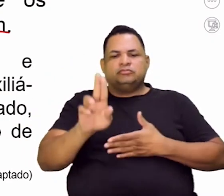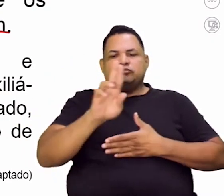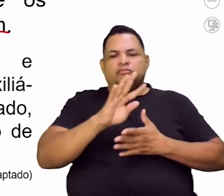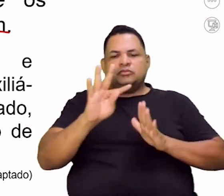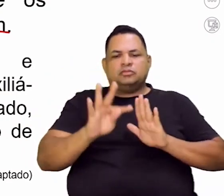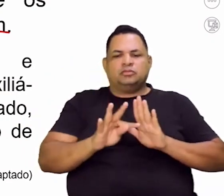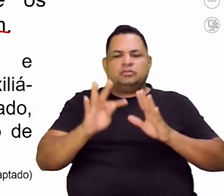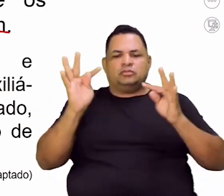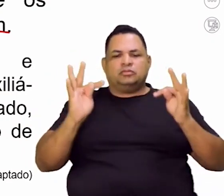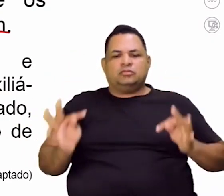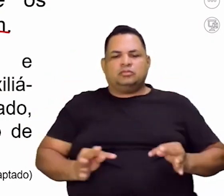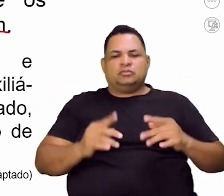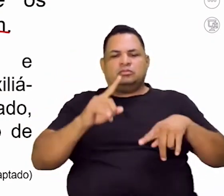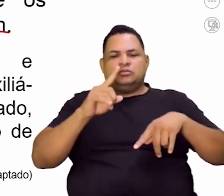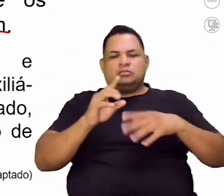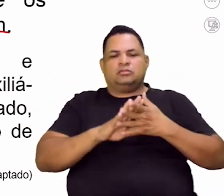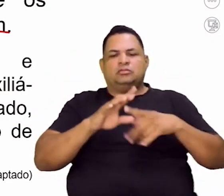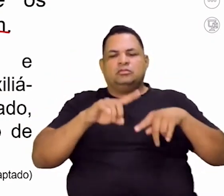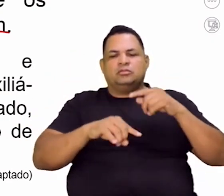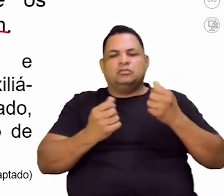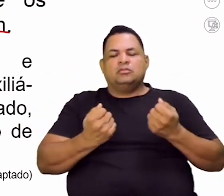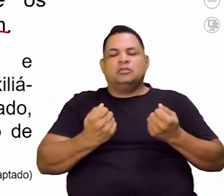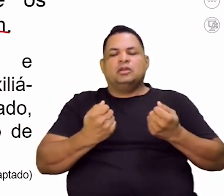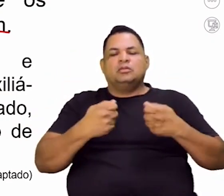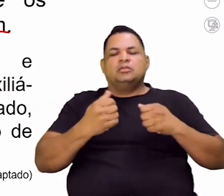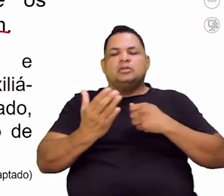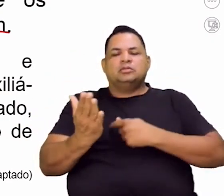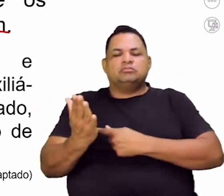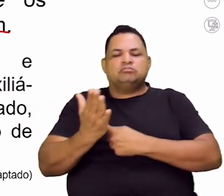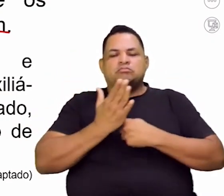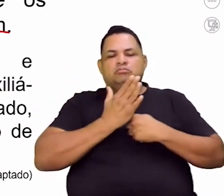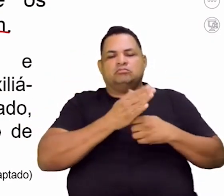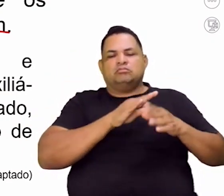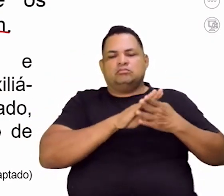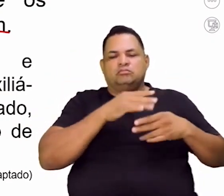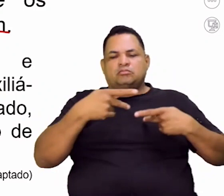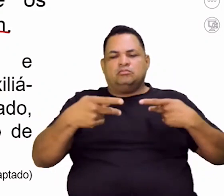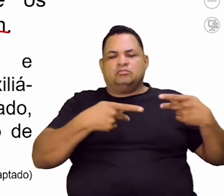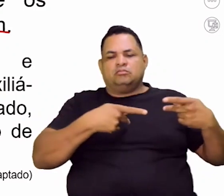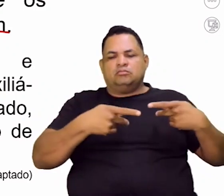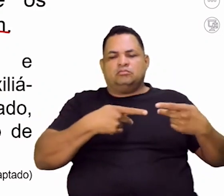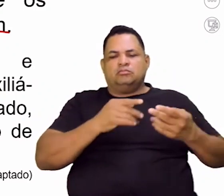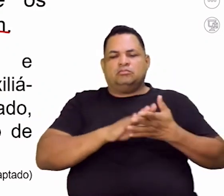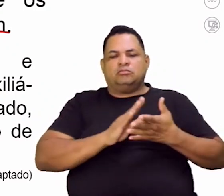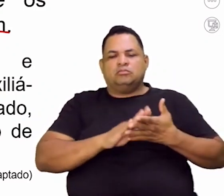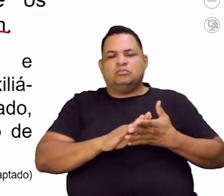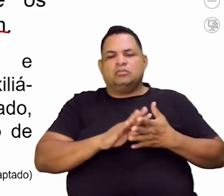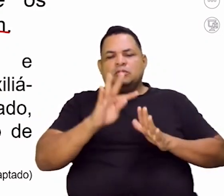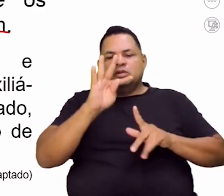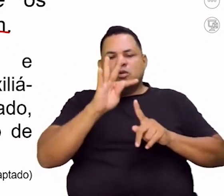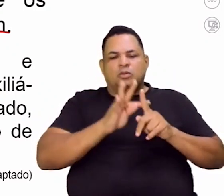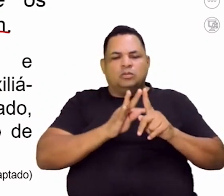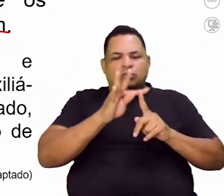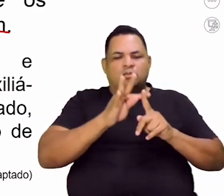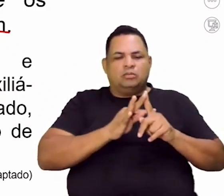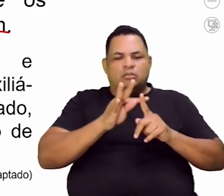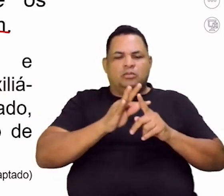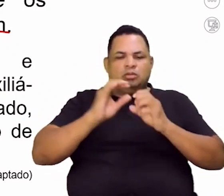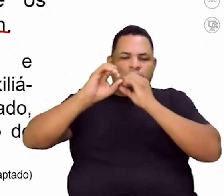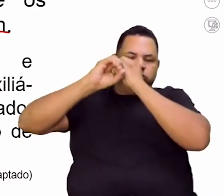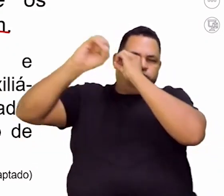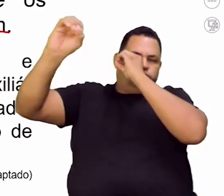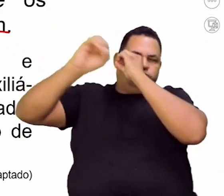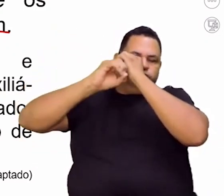e instrumentos que pudessem auxiliá-lo, como plano inclinado, termômetro, telescópio, relógio de